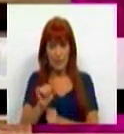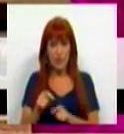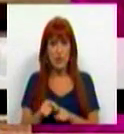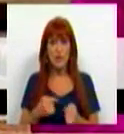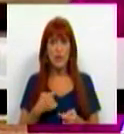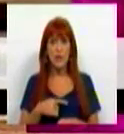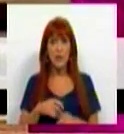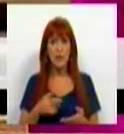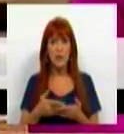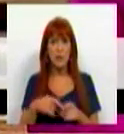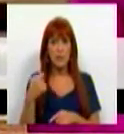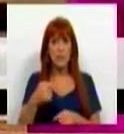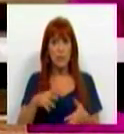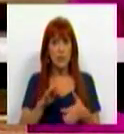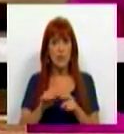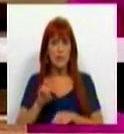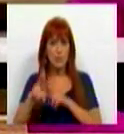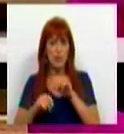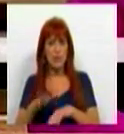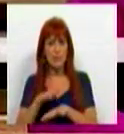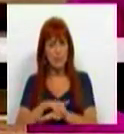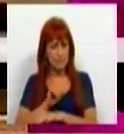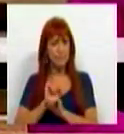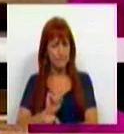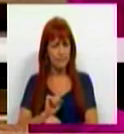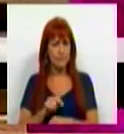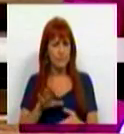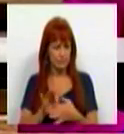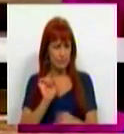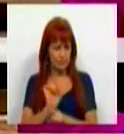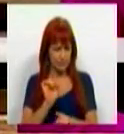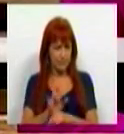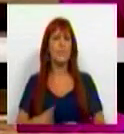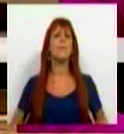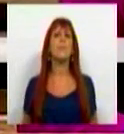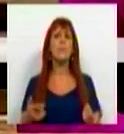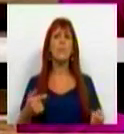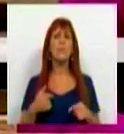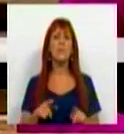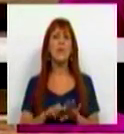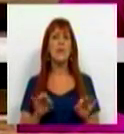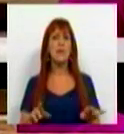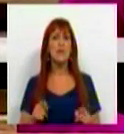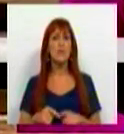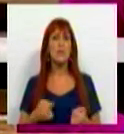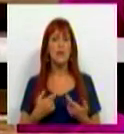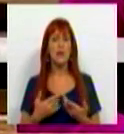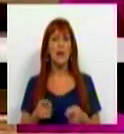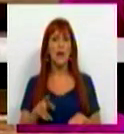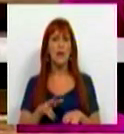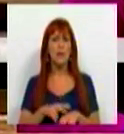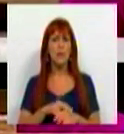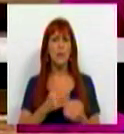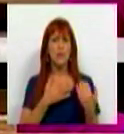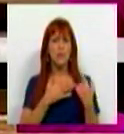que à presidência e modernização administrativa diz respeito. Cabe-nos, enquanto tal, a direção,